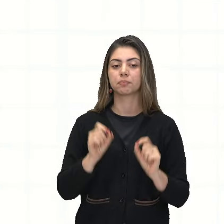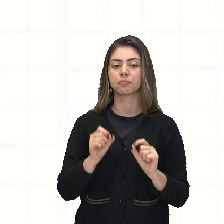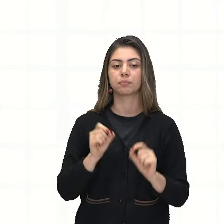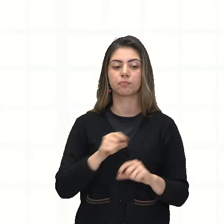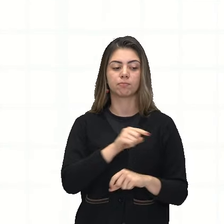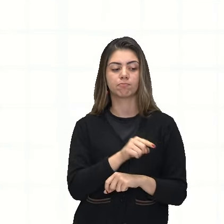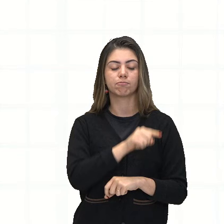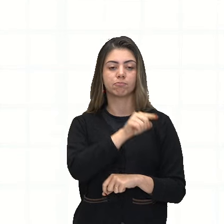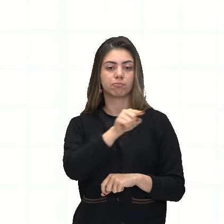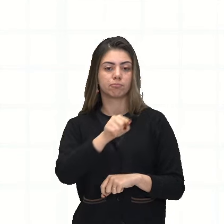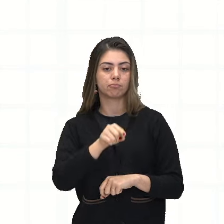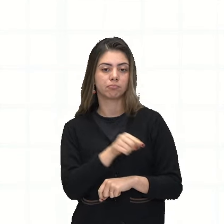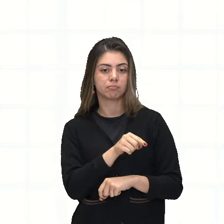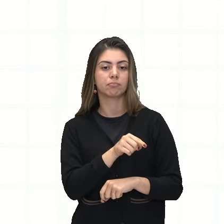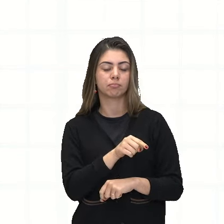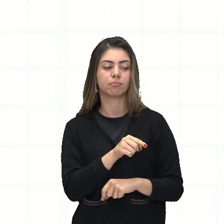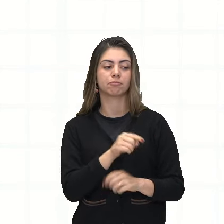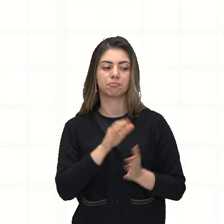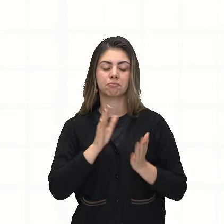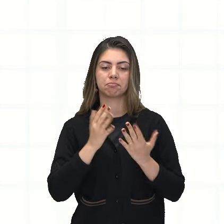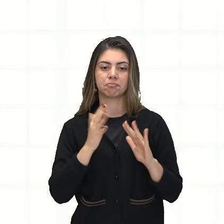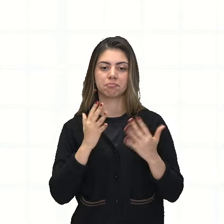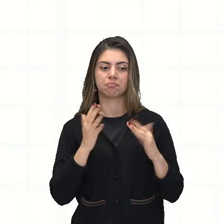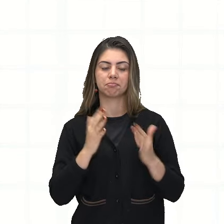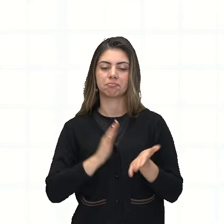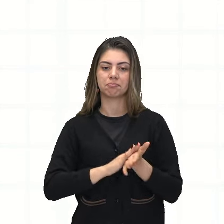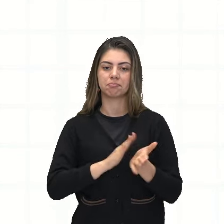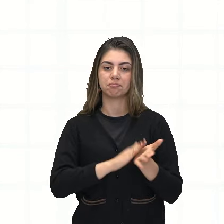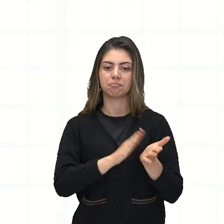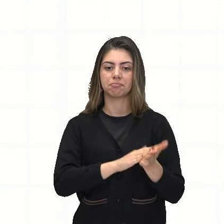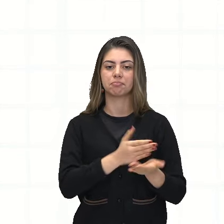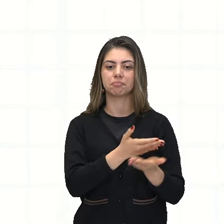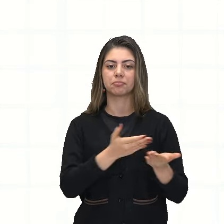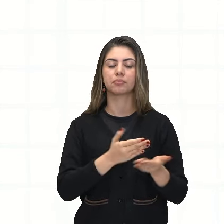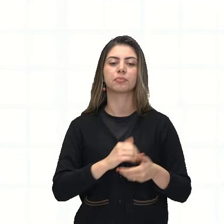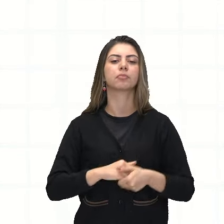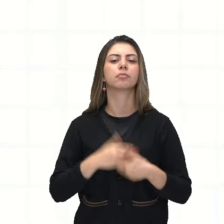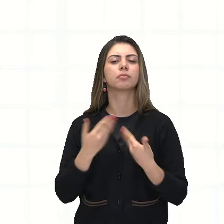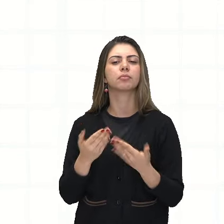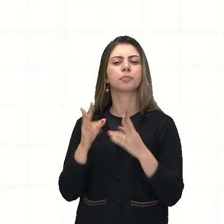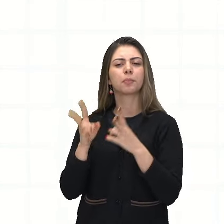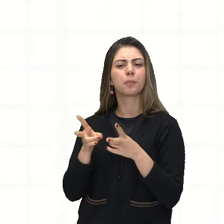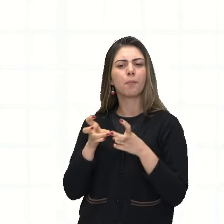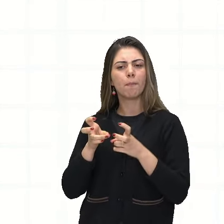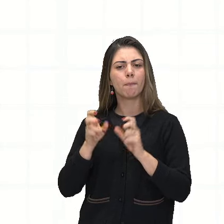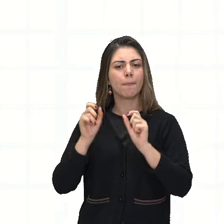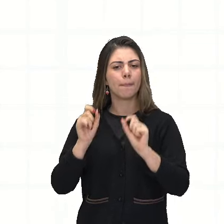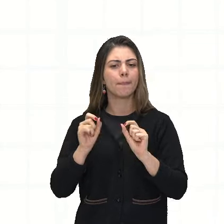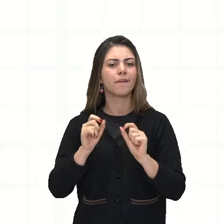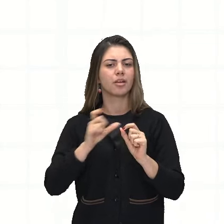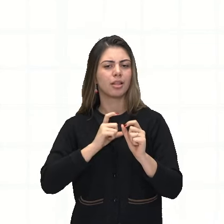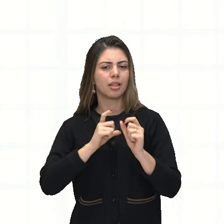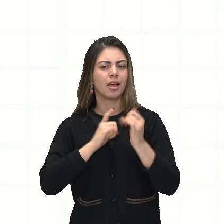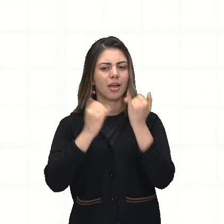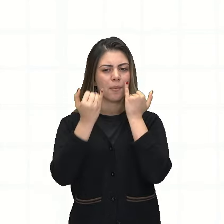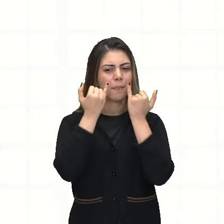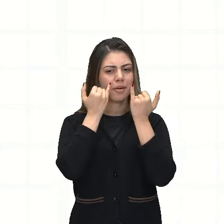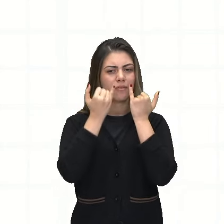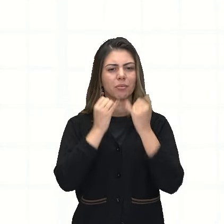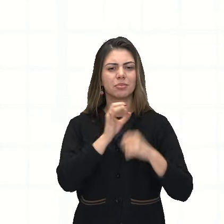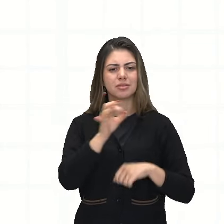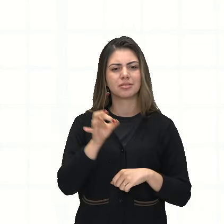estão de parabéns. Estão de parabéns. Observem que há uma informação